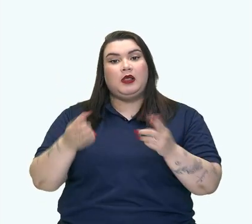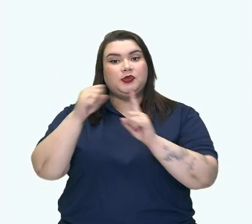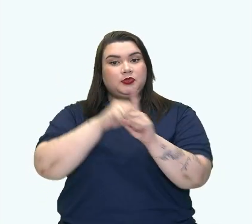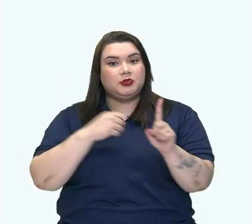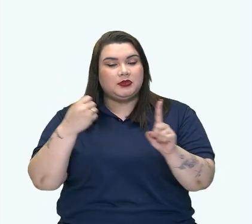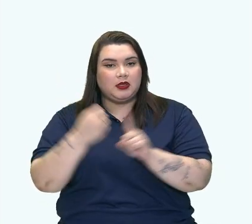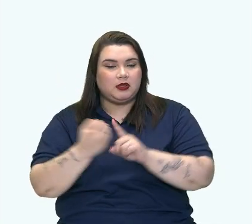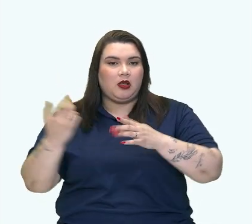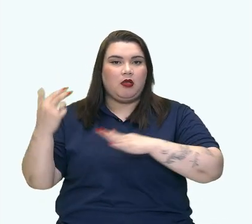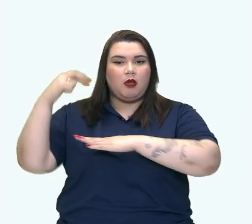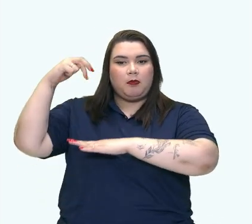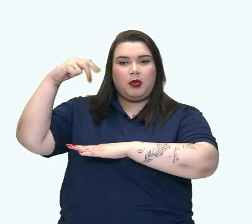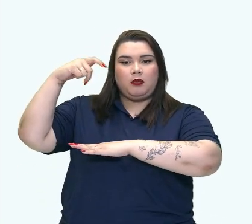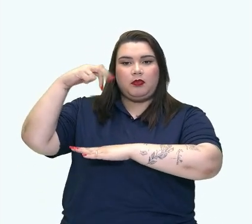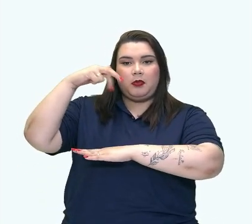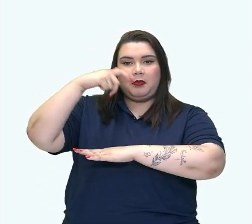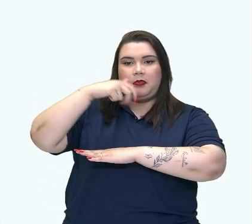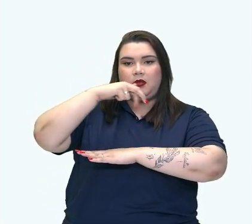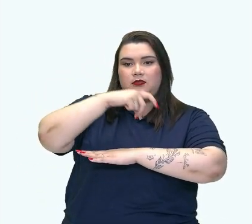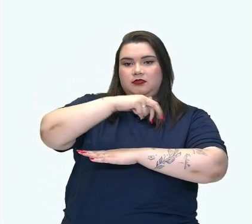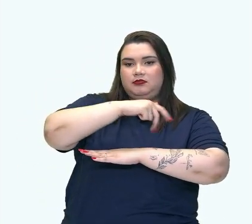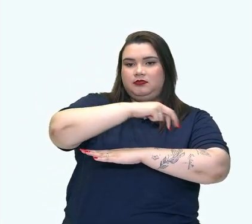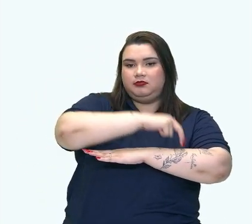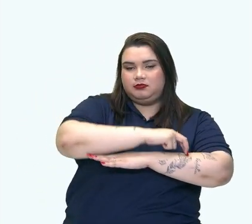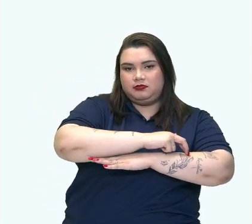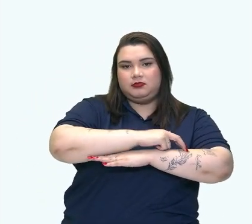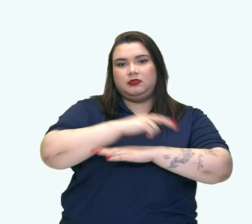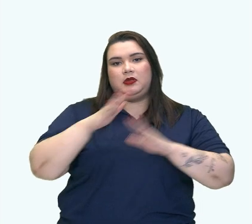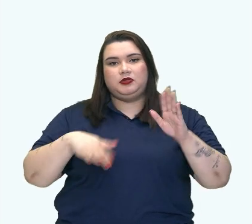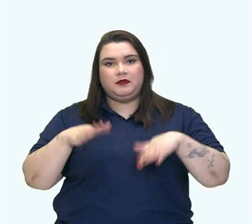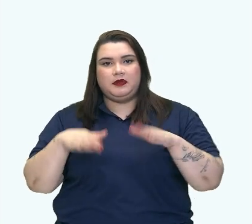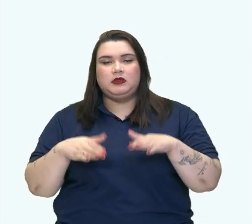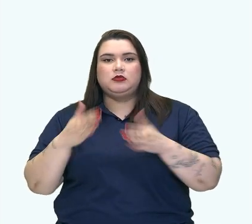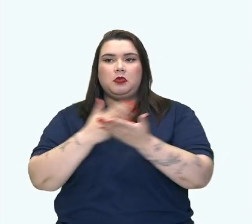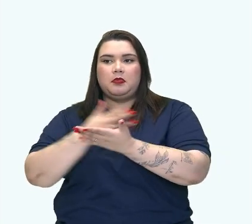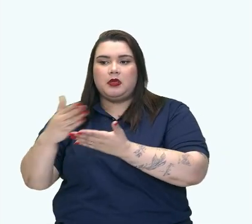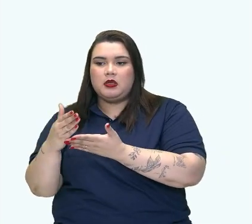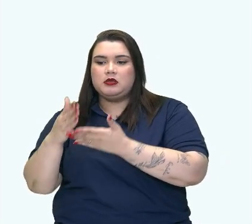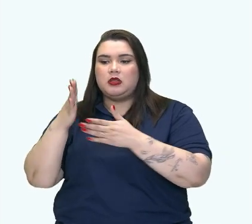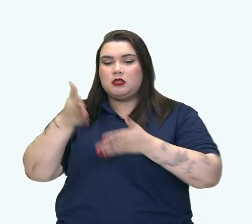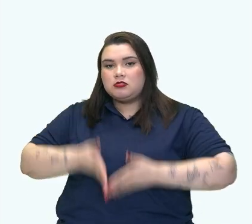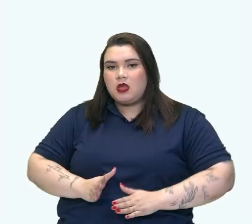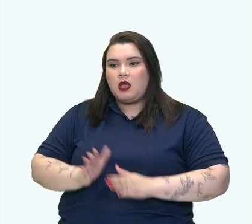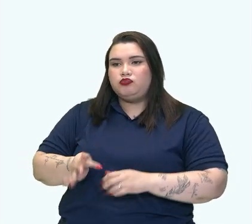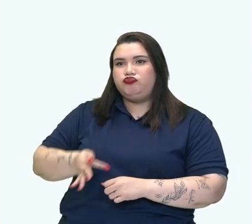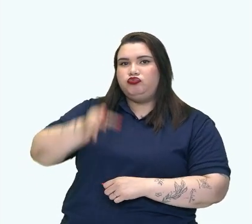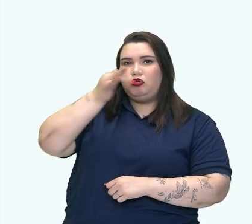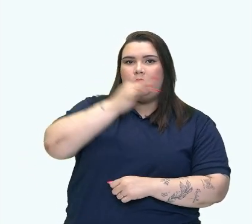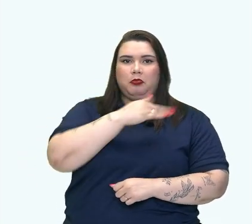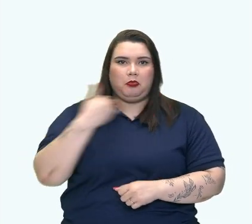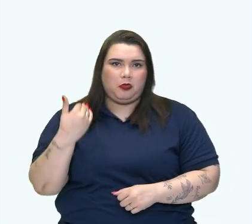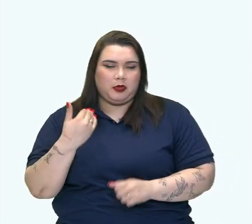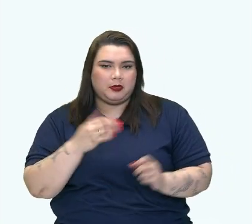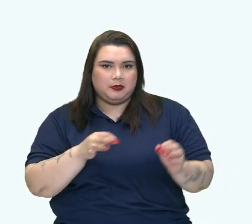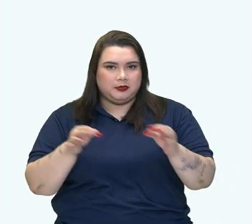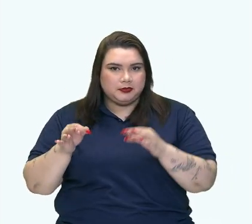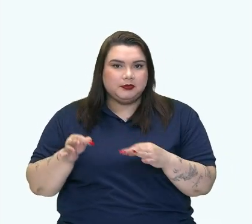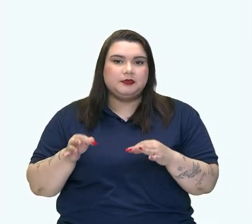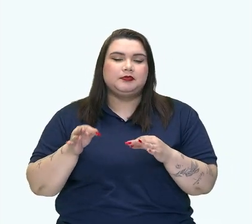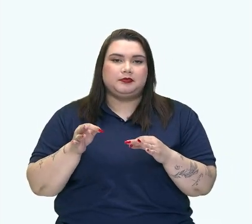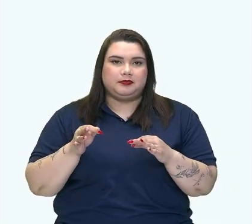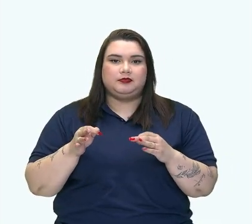assim como que funciona, né? As coisas nascem, elas crescem e elas morrem. Então, também trazendo